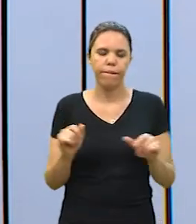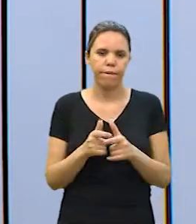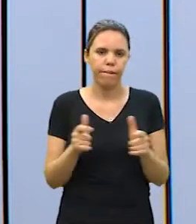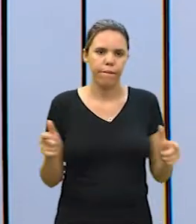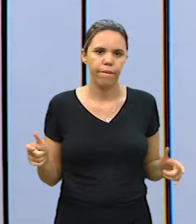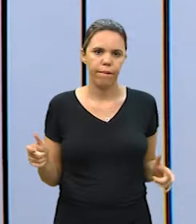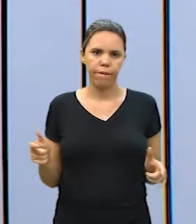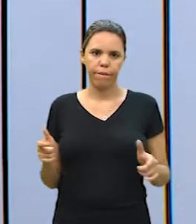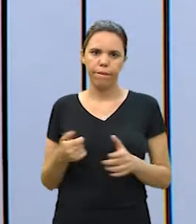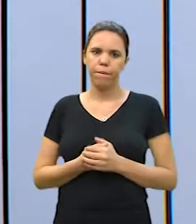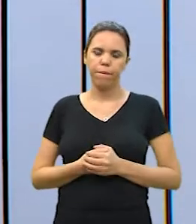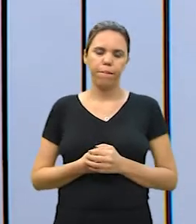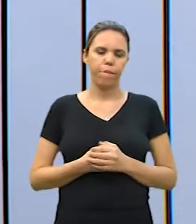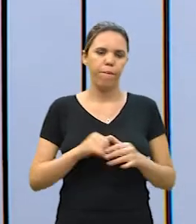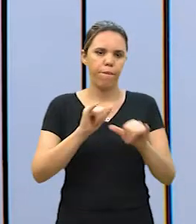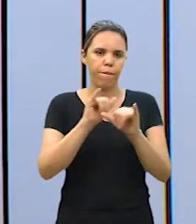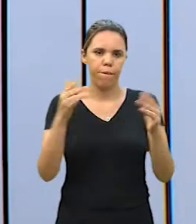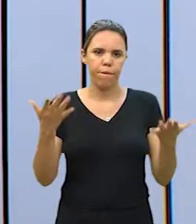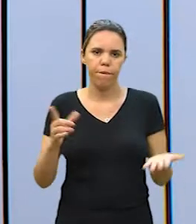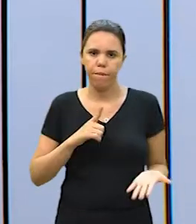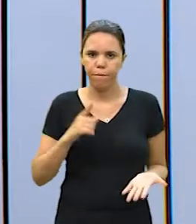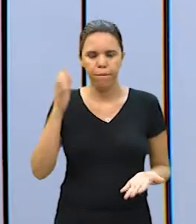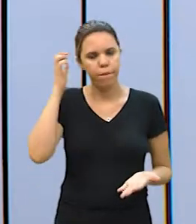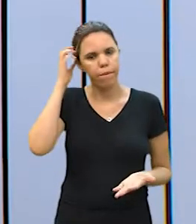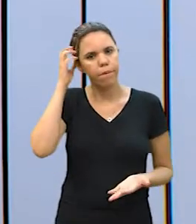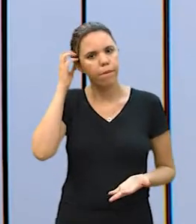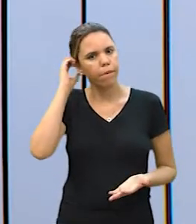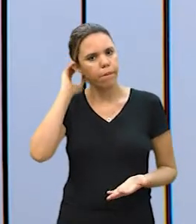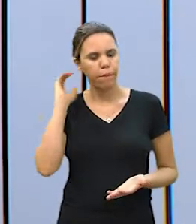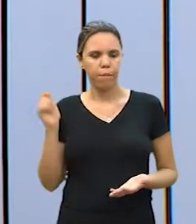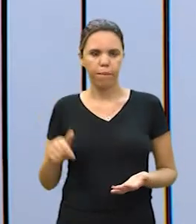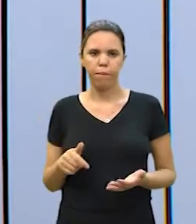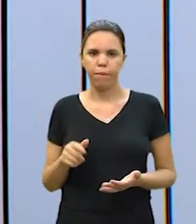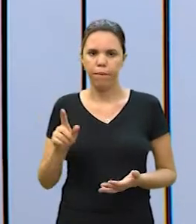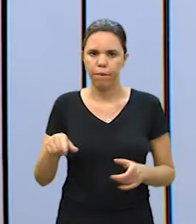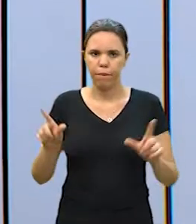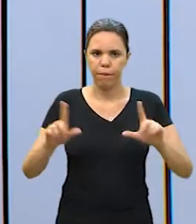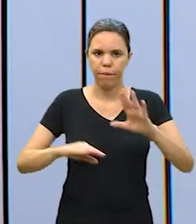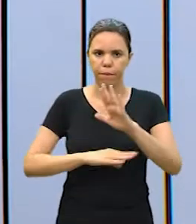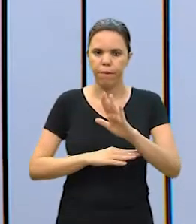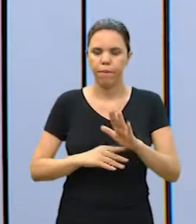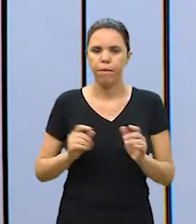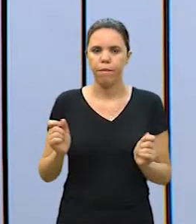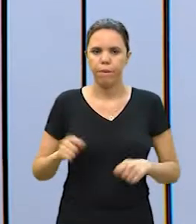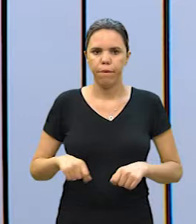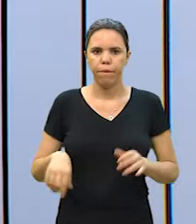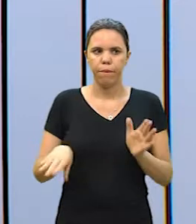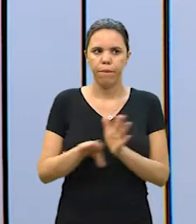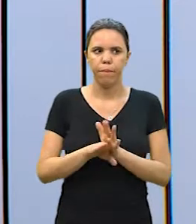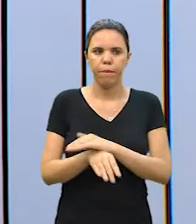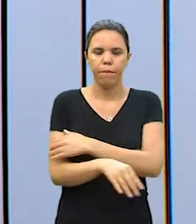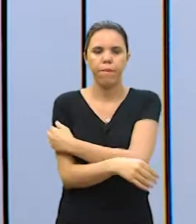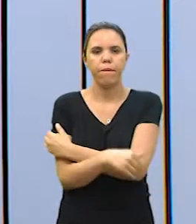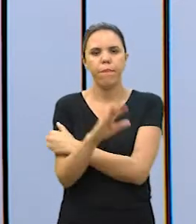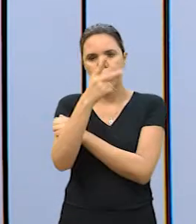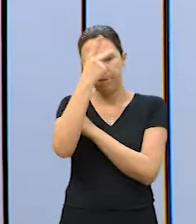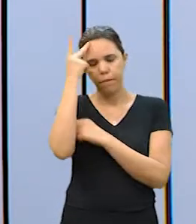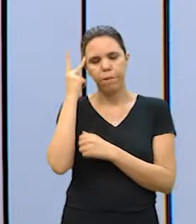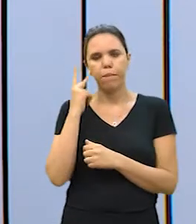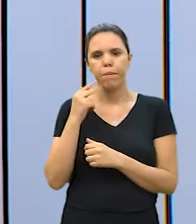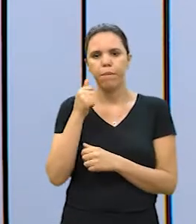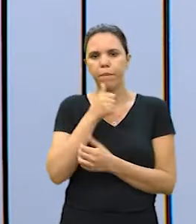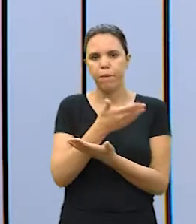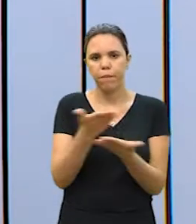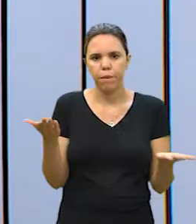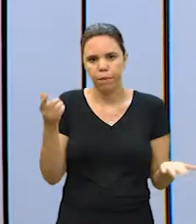a amplificação dessa divulgação. E nós temos, inclusive, a ferramenta aqui, que é a TV Câmara, que a gente possa chegar a mais pessoas, a